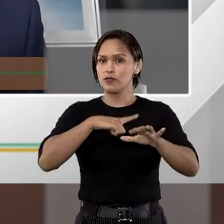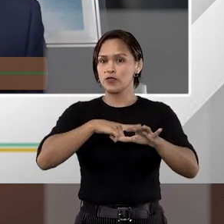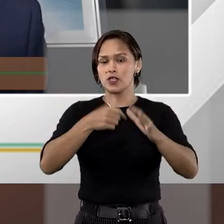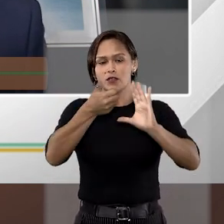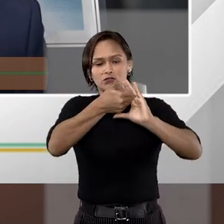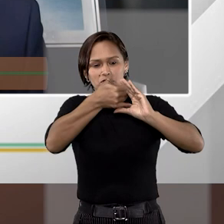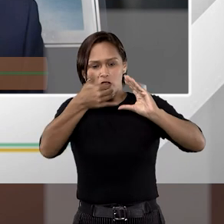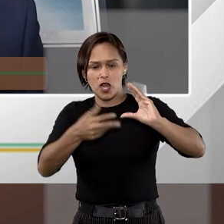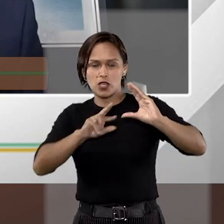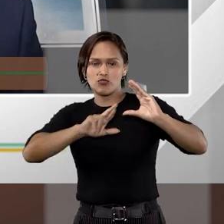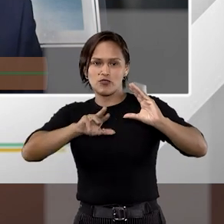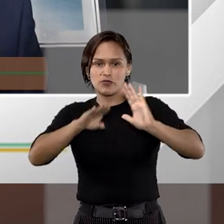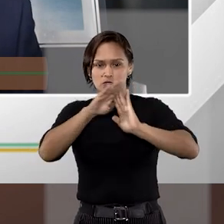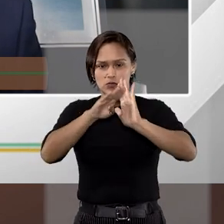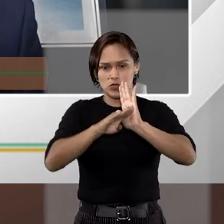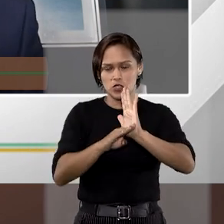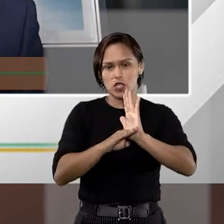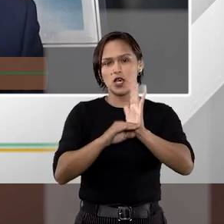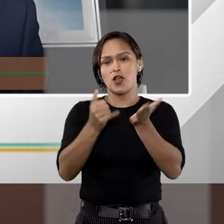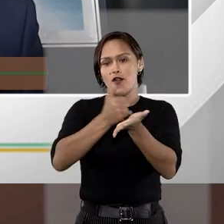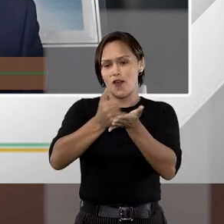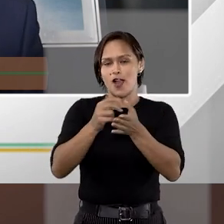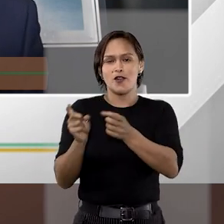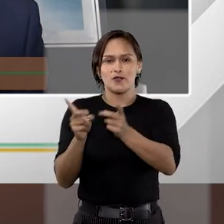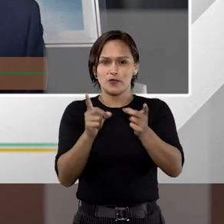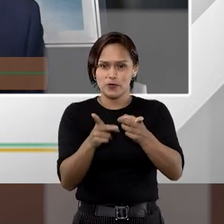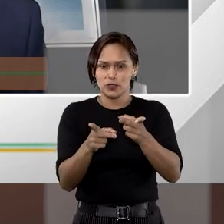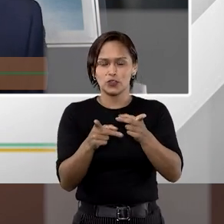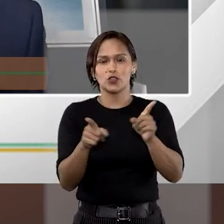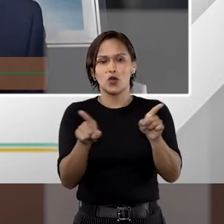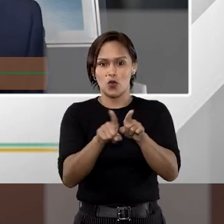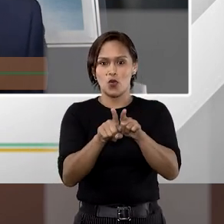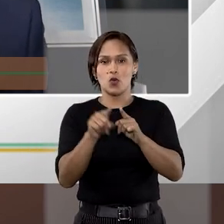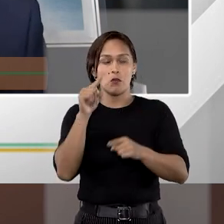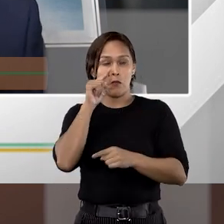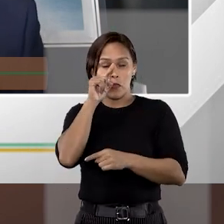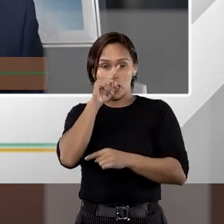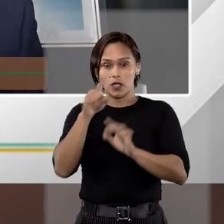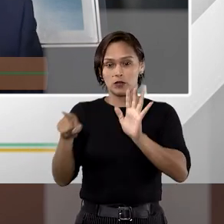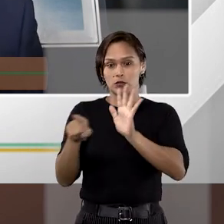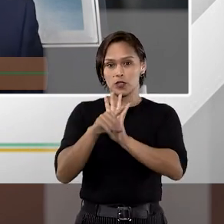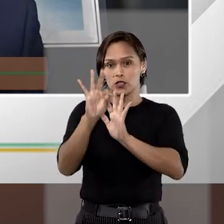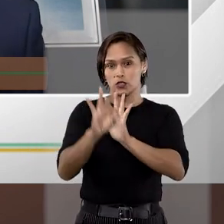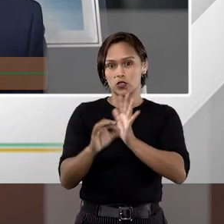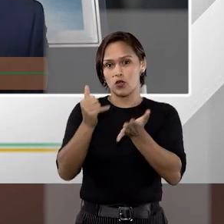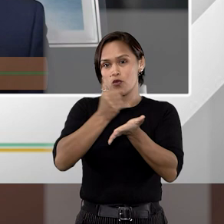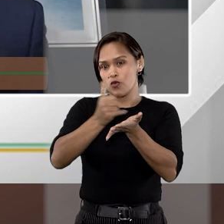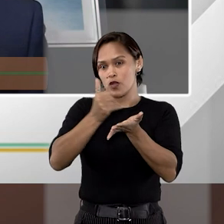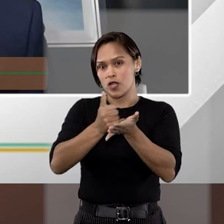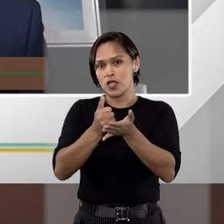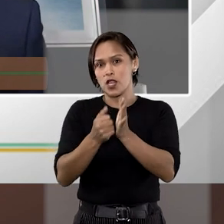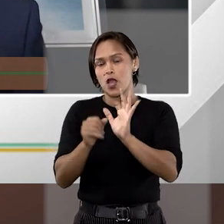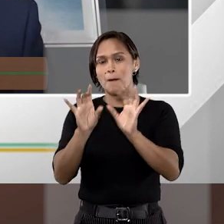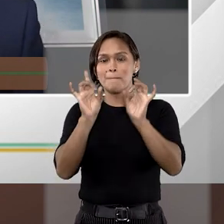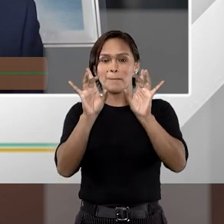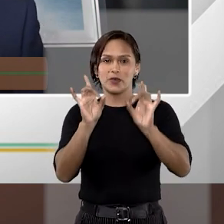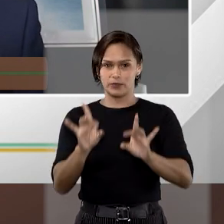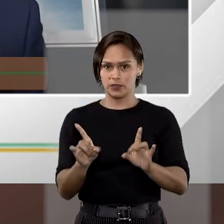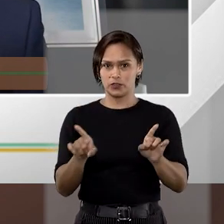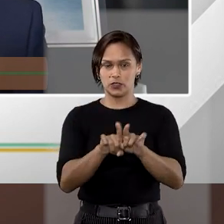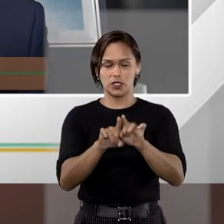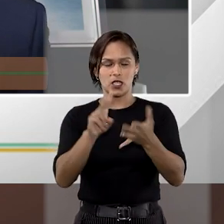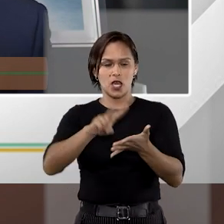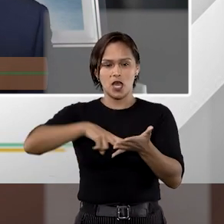final ovo e desclassificação do crime de tráfico de drogas remete ônibus vive para o crime de tráfico de drogas privilegiado